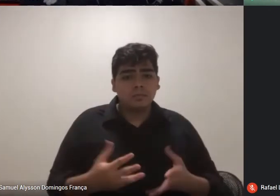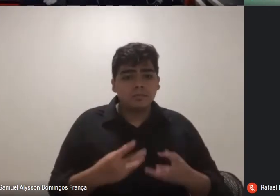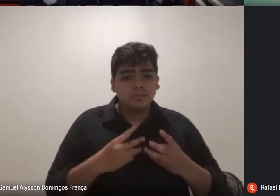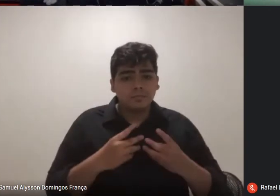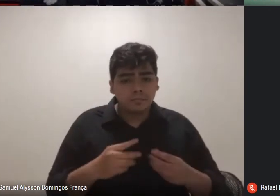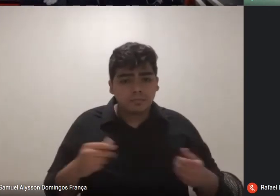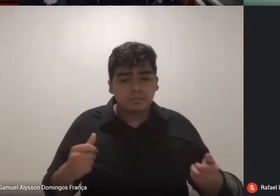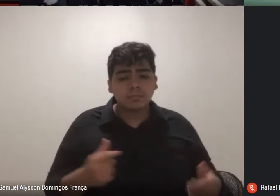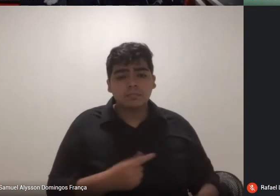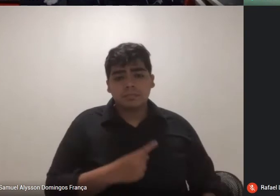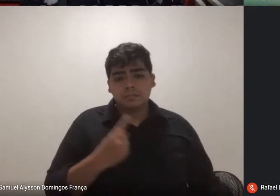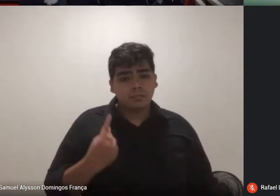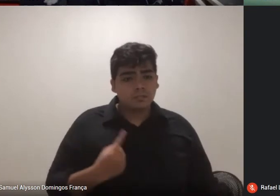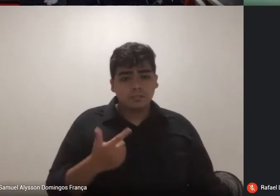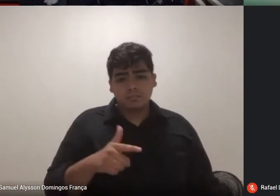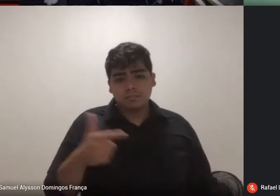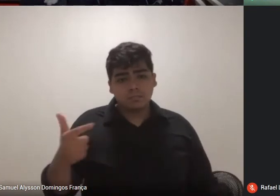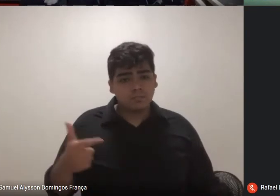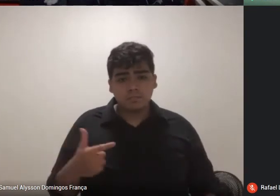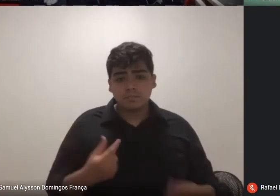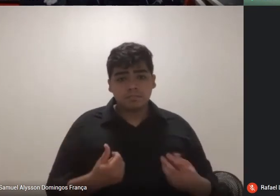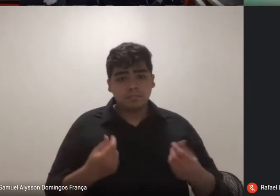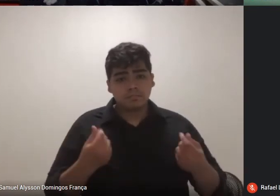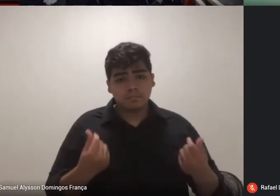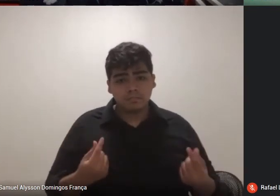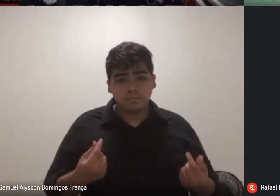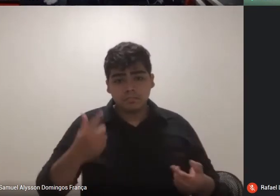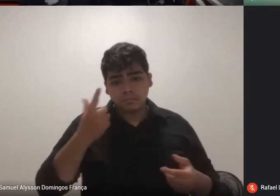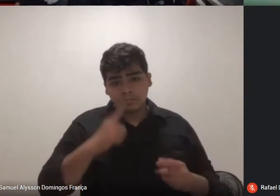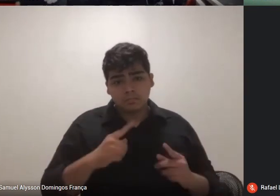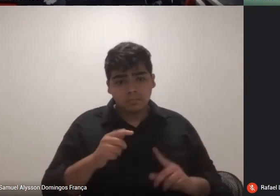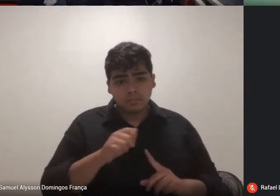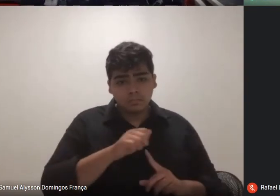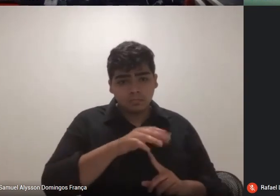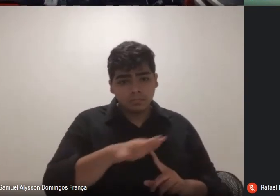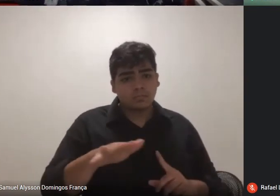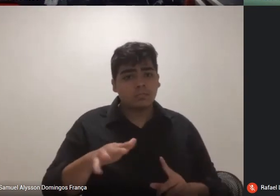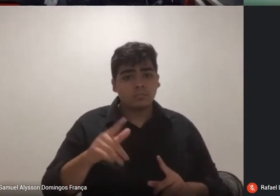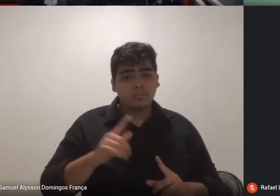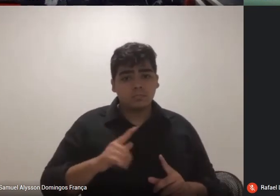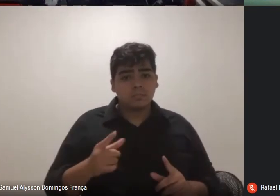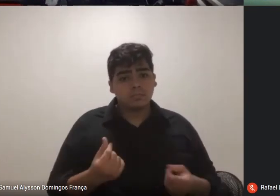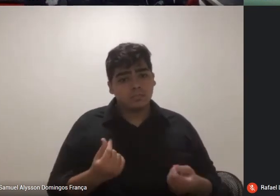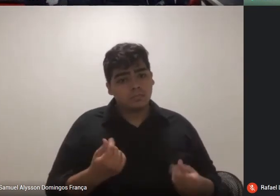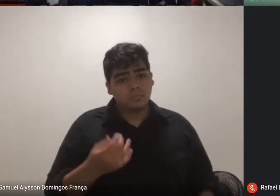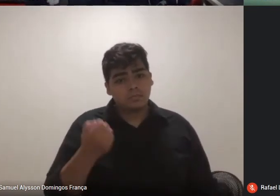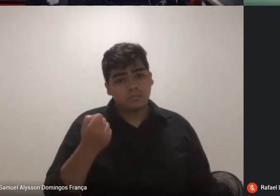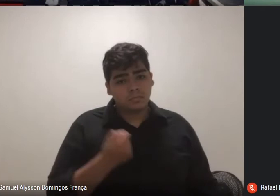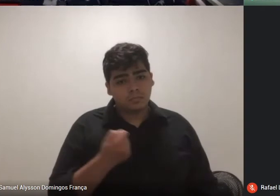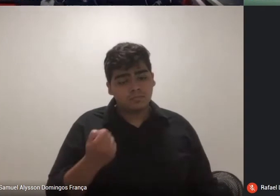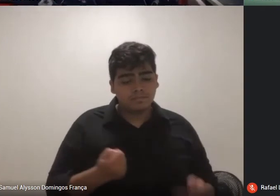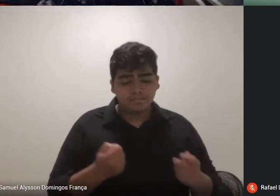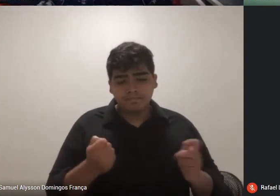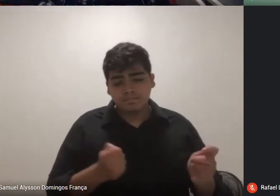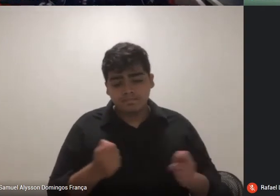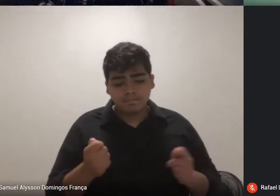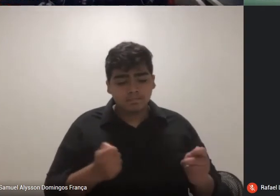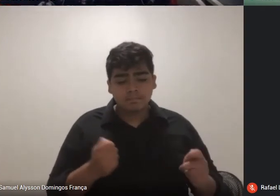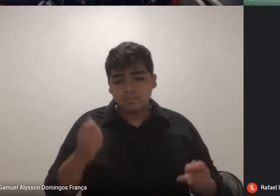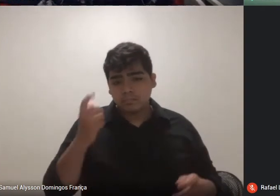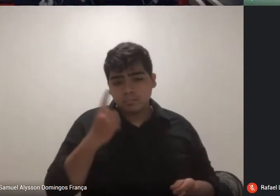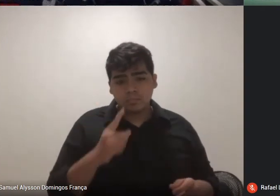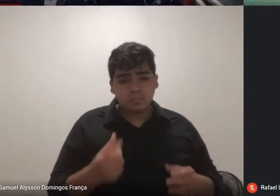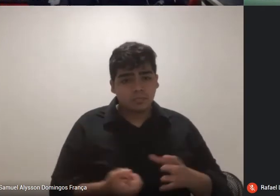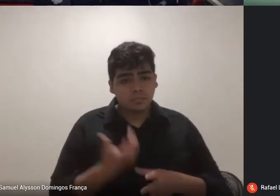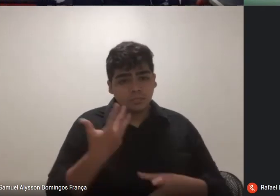não tinha muitos recursos também para a extensão, então foi um recurso bem apertado para a concepção dela,